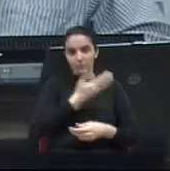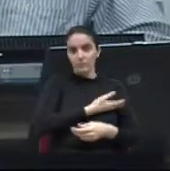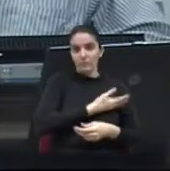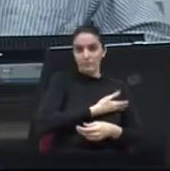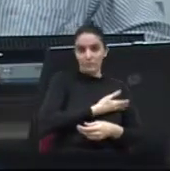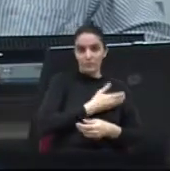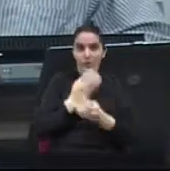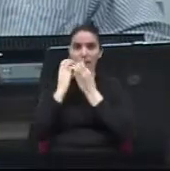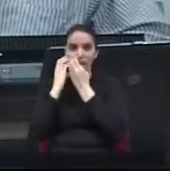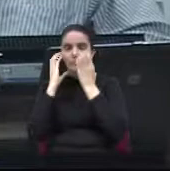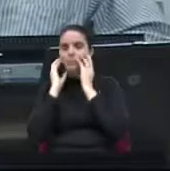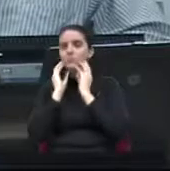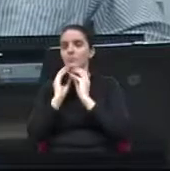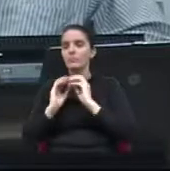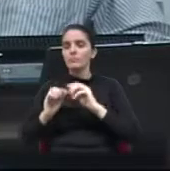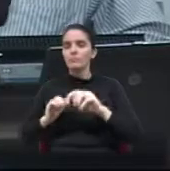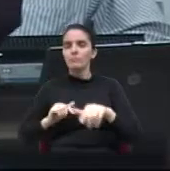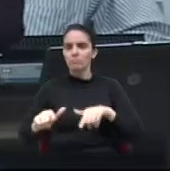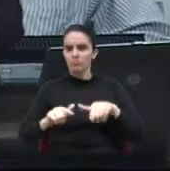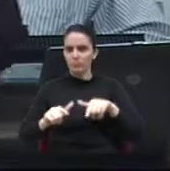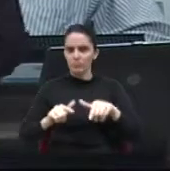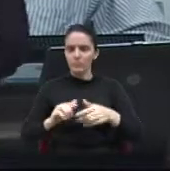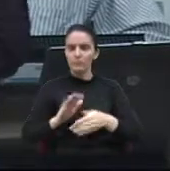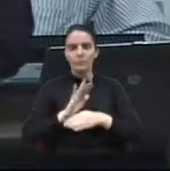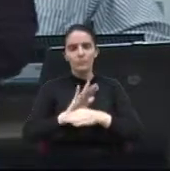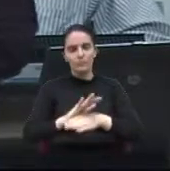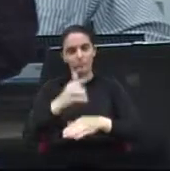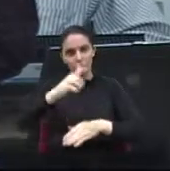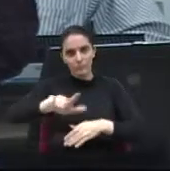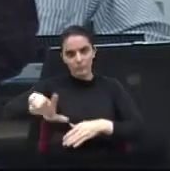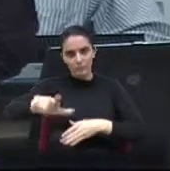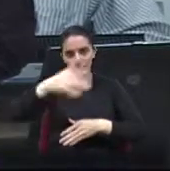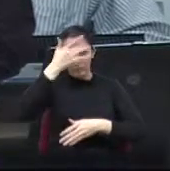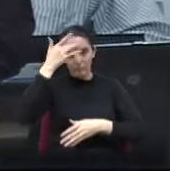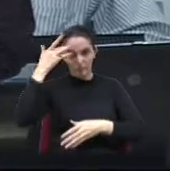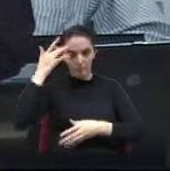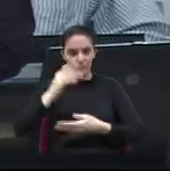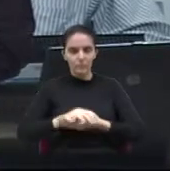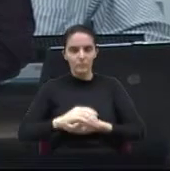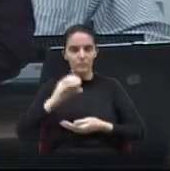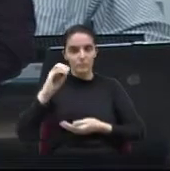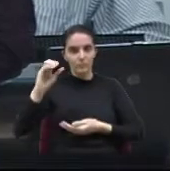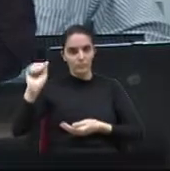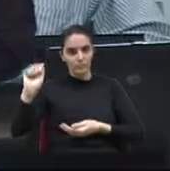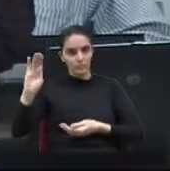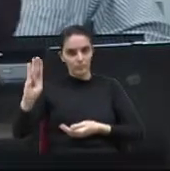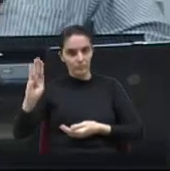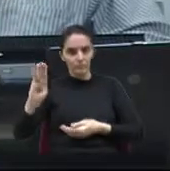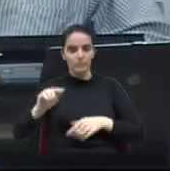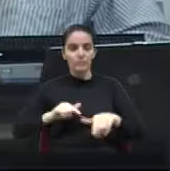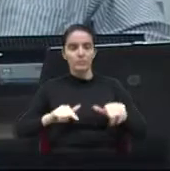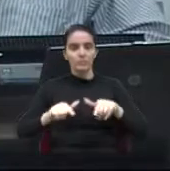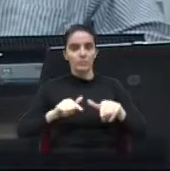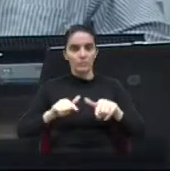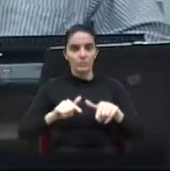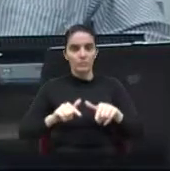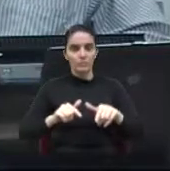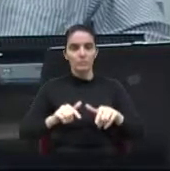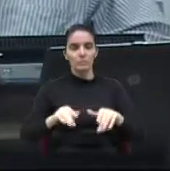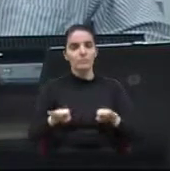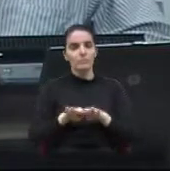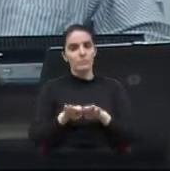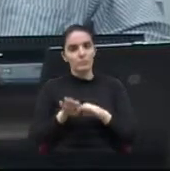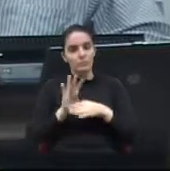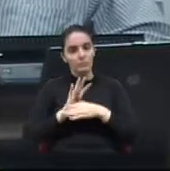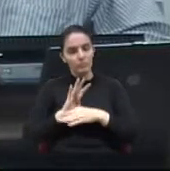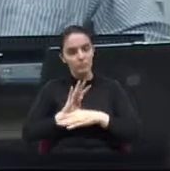sempre ajudando o próximo. E, inclusive, o pessoal da OAB lá que faz um trabalho humano a quem não pode pagar lá,